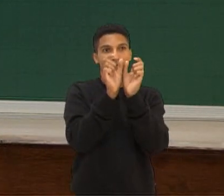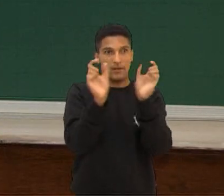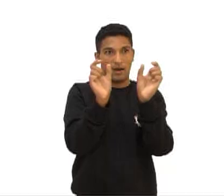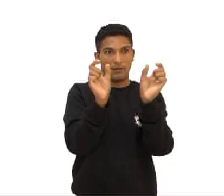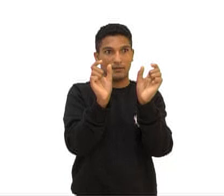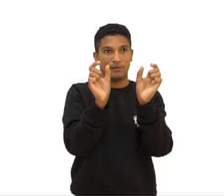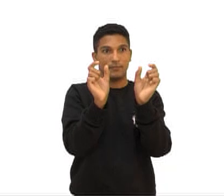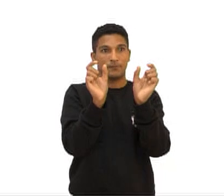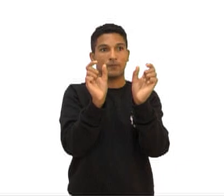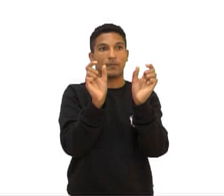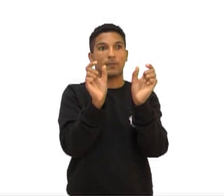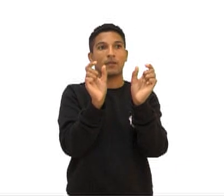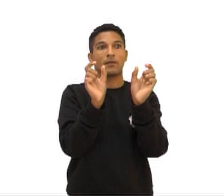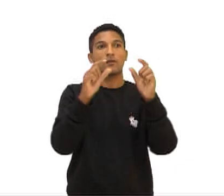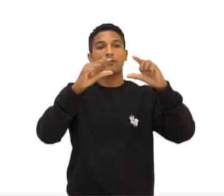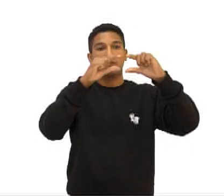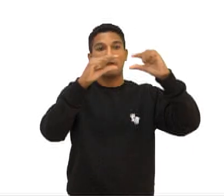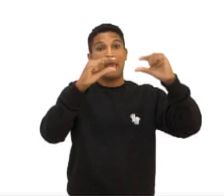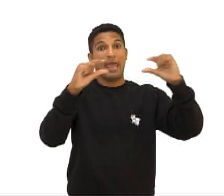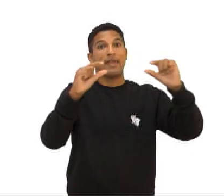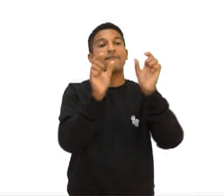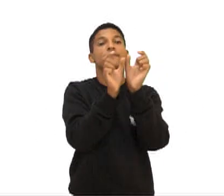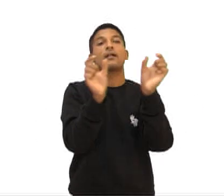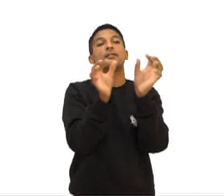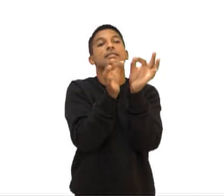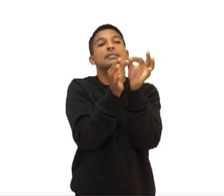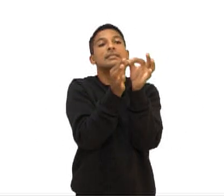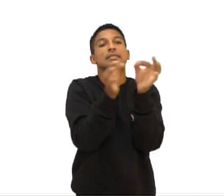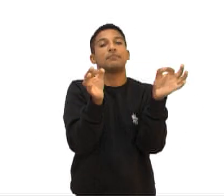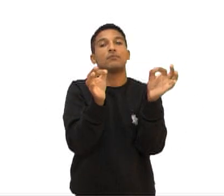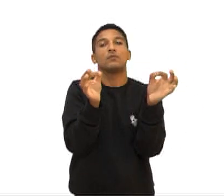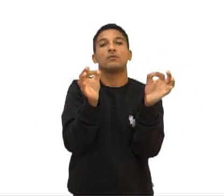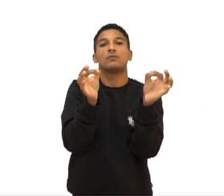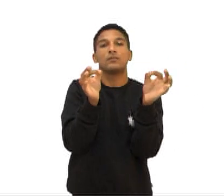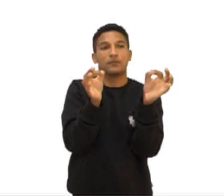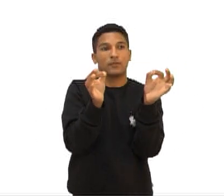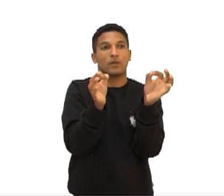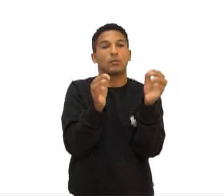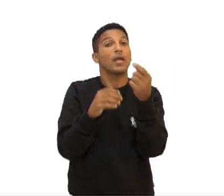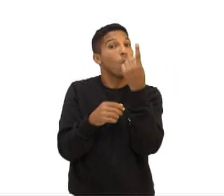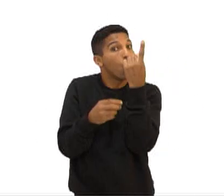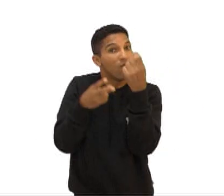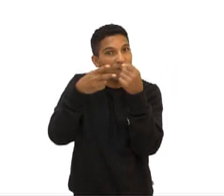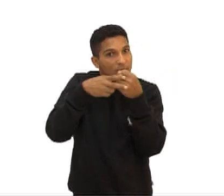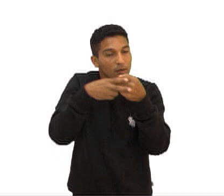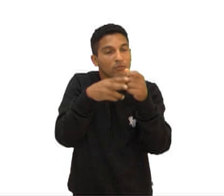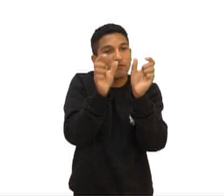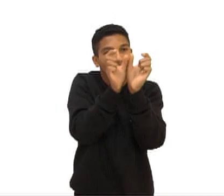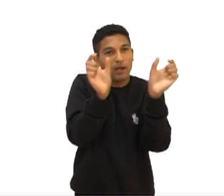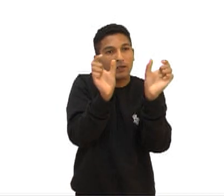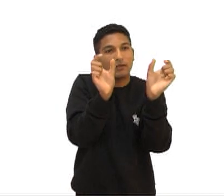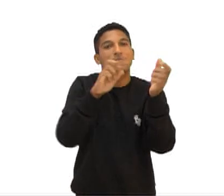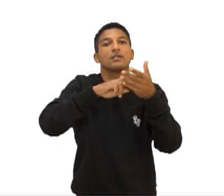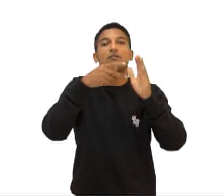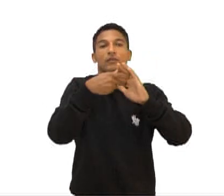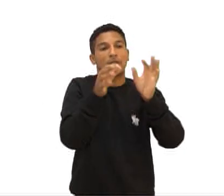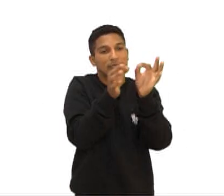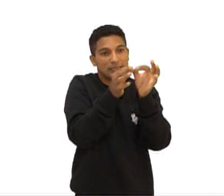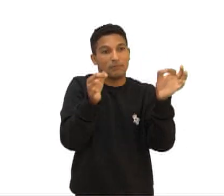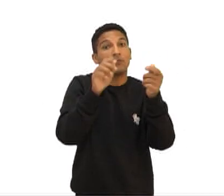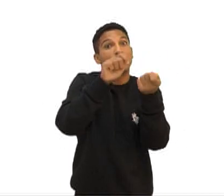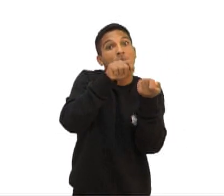transformá-lo, ok? Transforme o período simples, porque nós temos aqui um verbo apenas, ok?